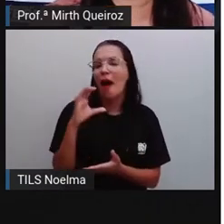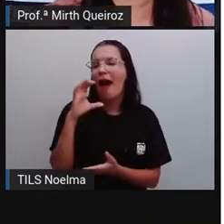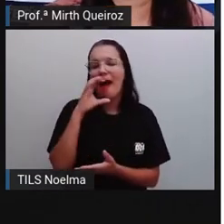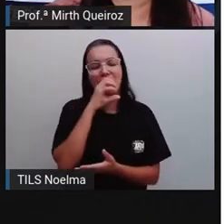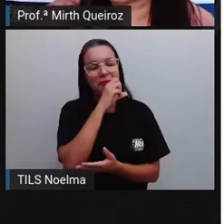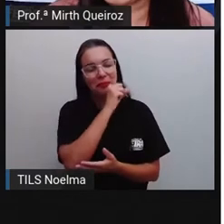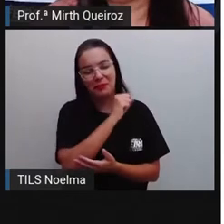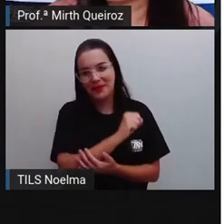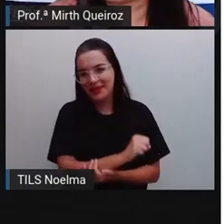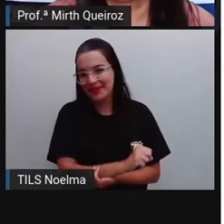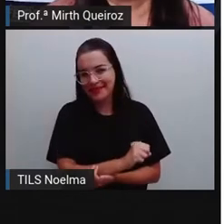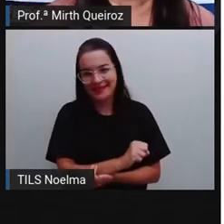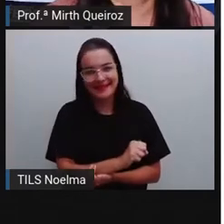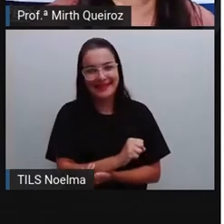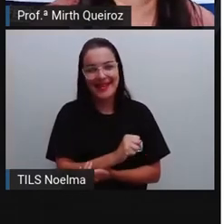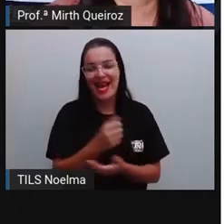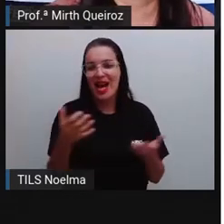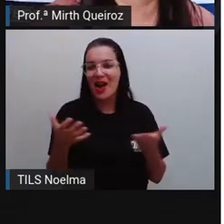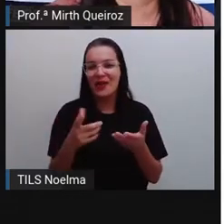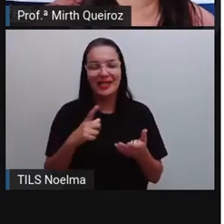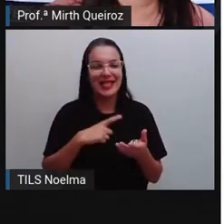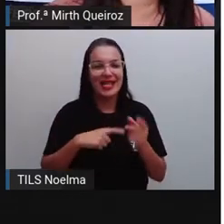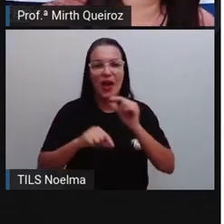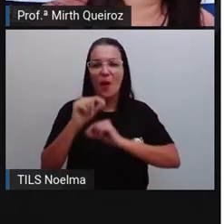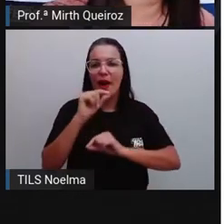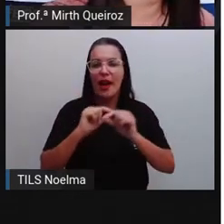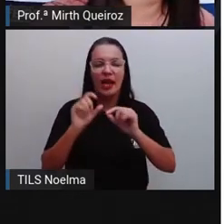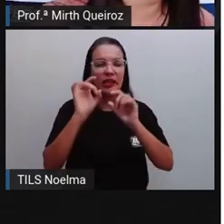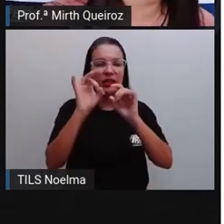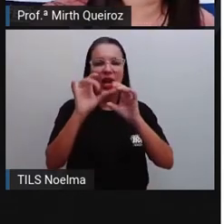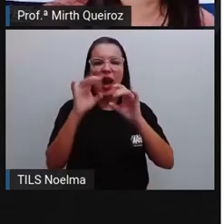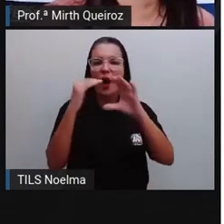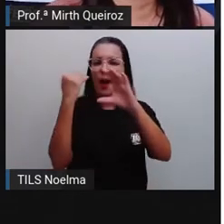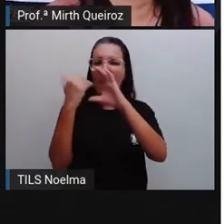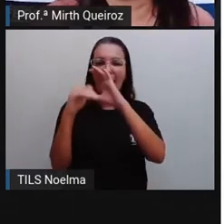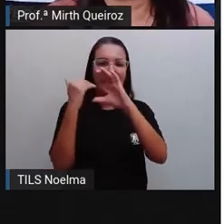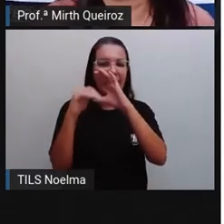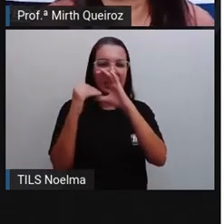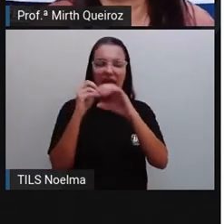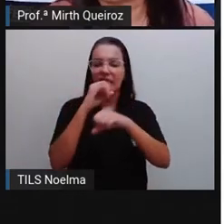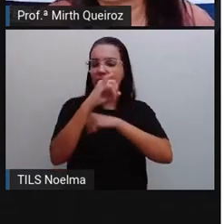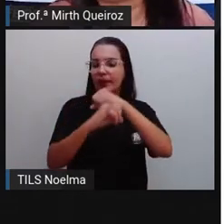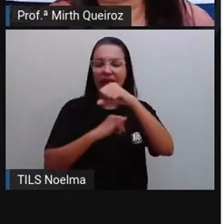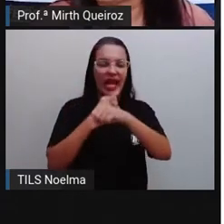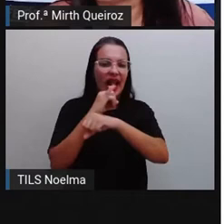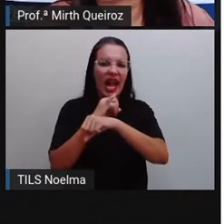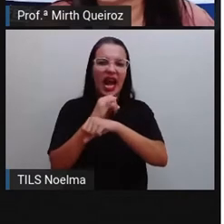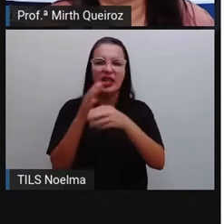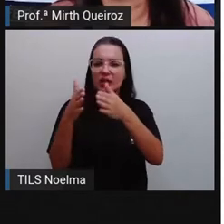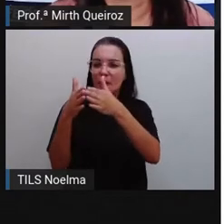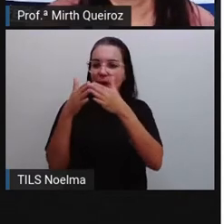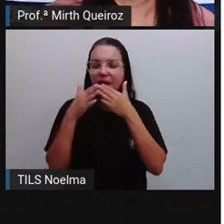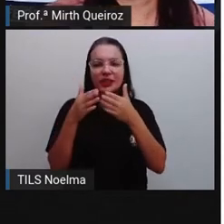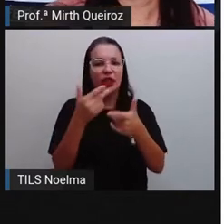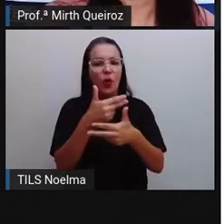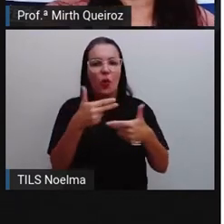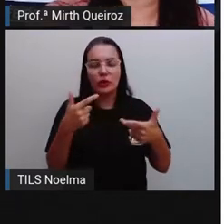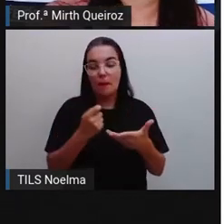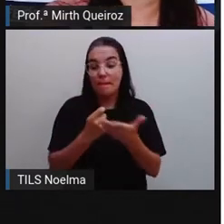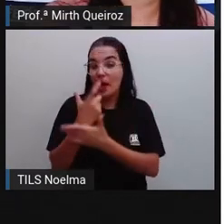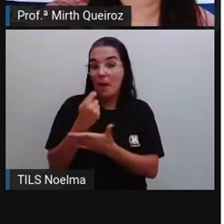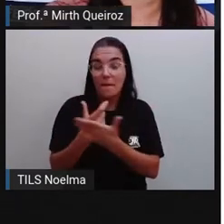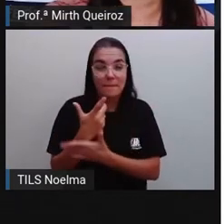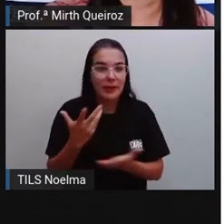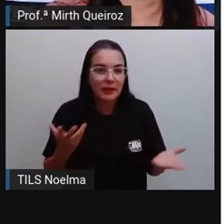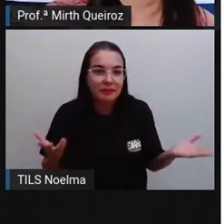de forma mais rápida. Hoje a gente já consegue até mesmo fazer pedidos pela internet de mercadorias, né? E não